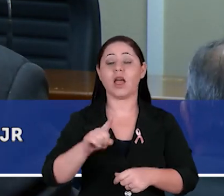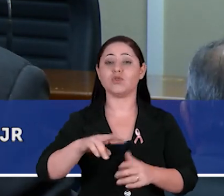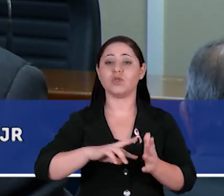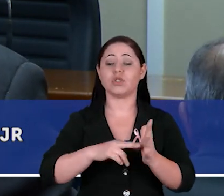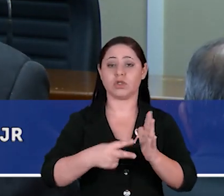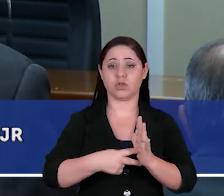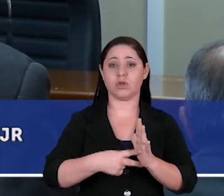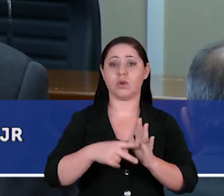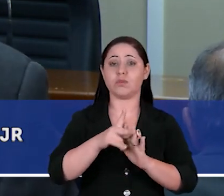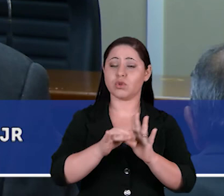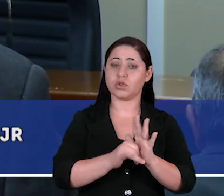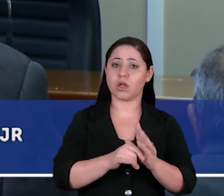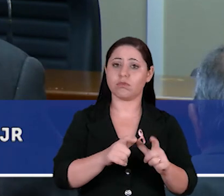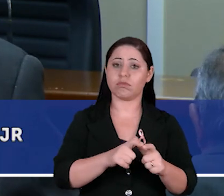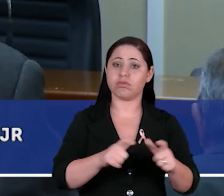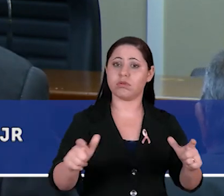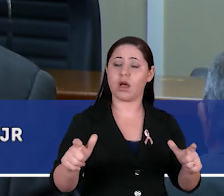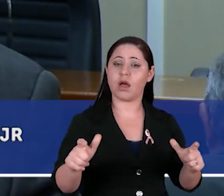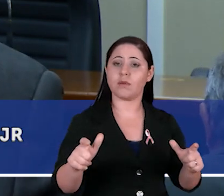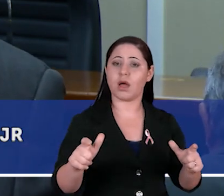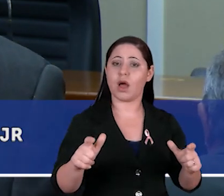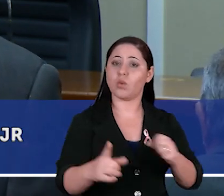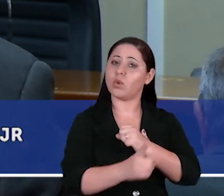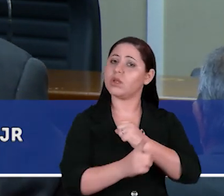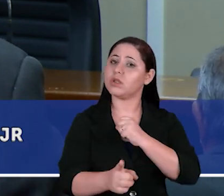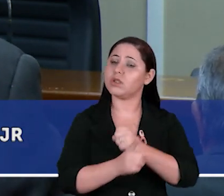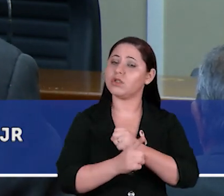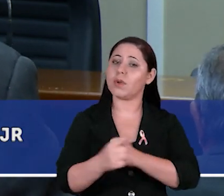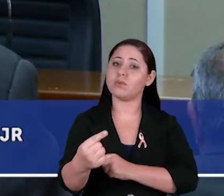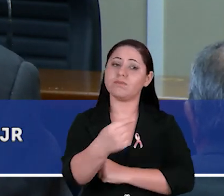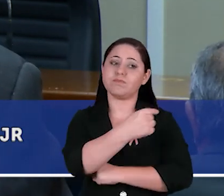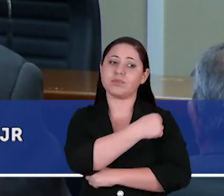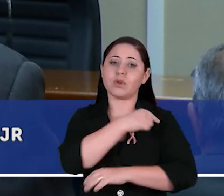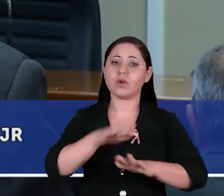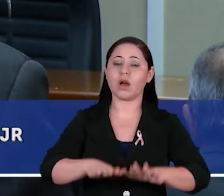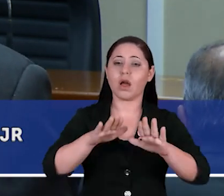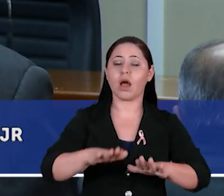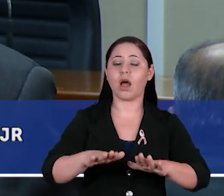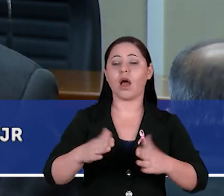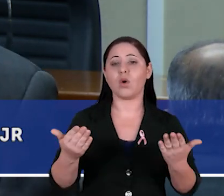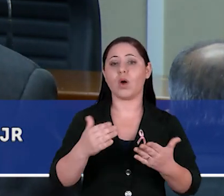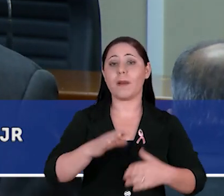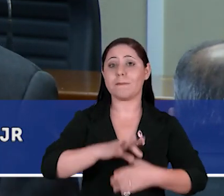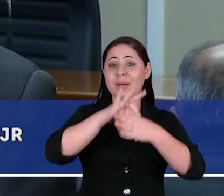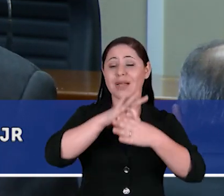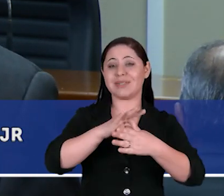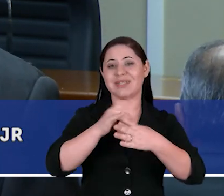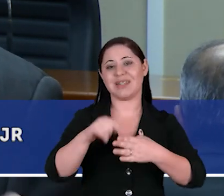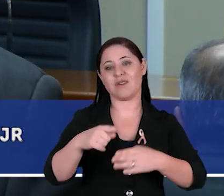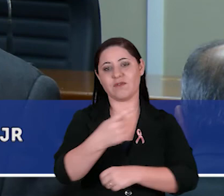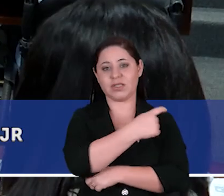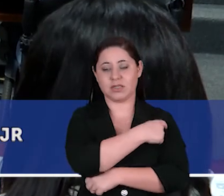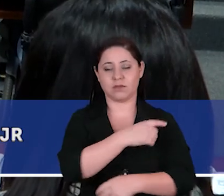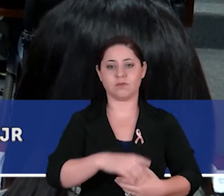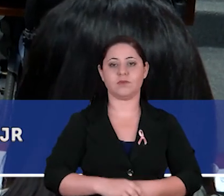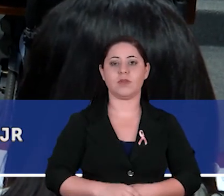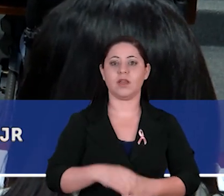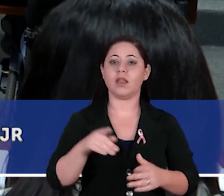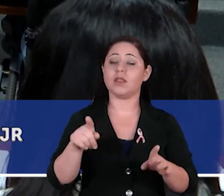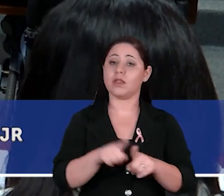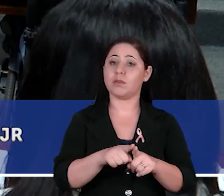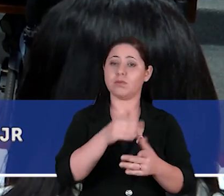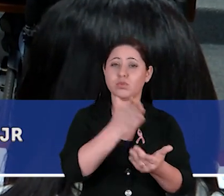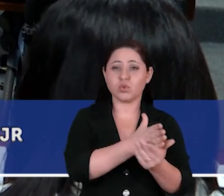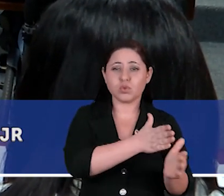nesse sentido, esse projeto veio exatamente estender nas campanhas de vacinação essas prioridades daqueles que serão vacinados. Também